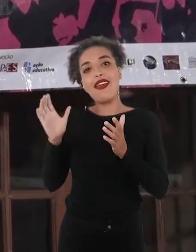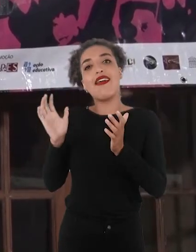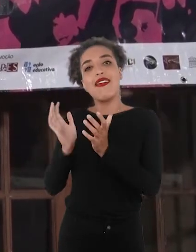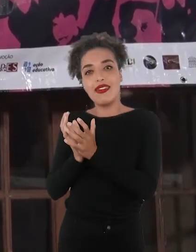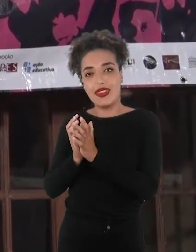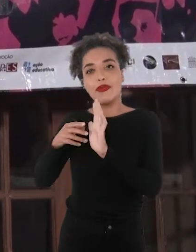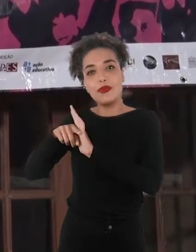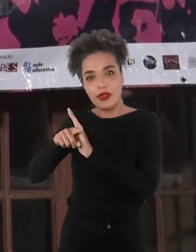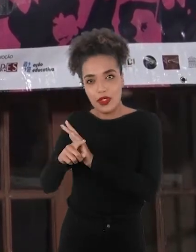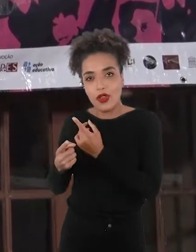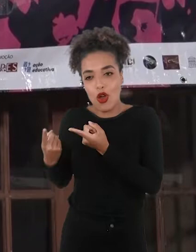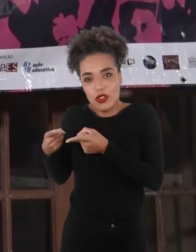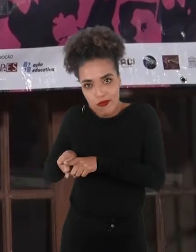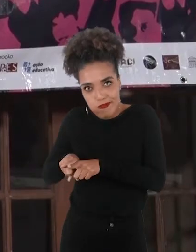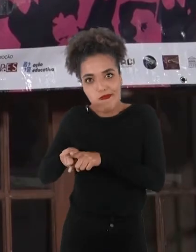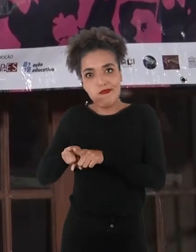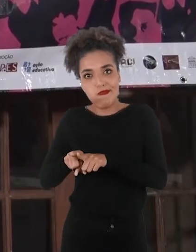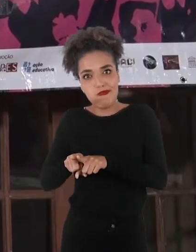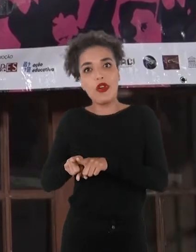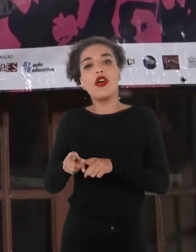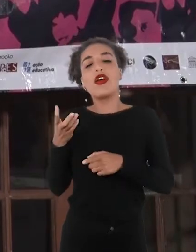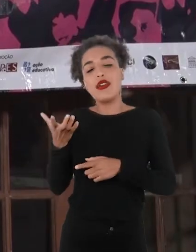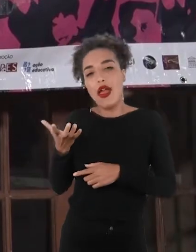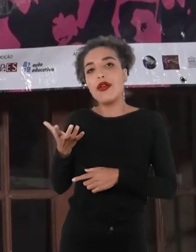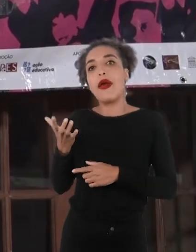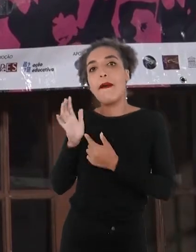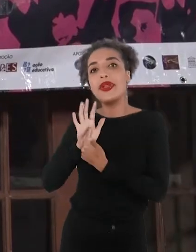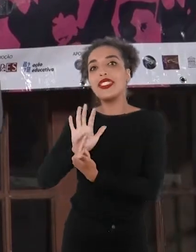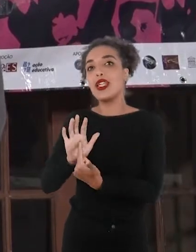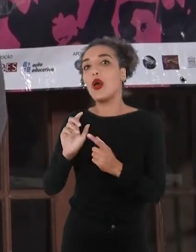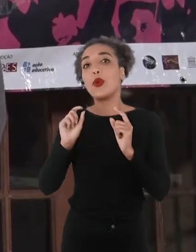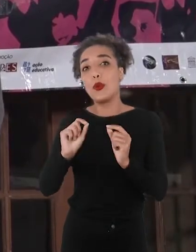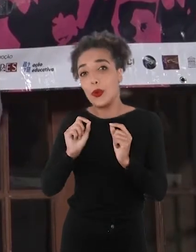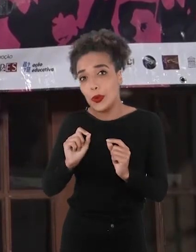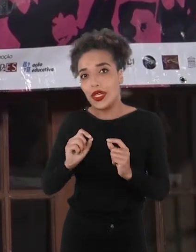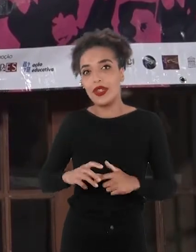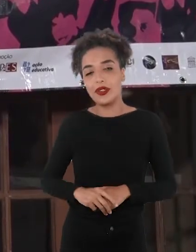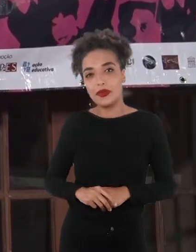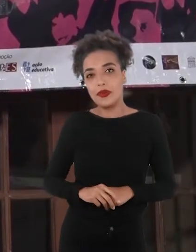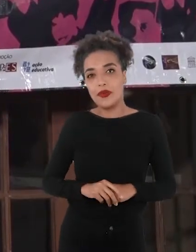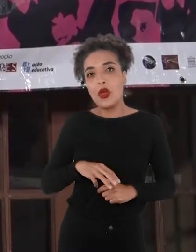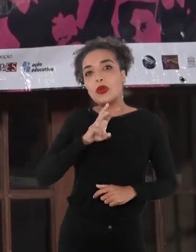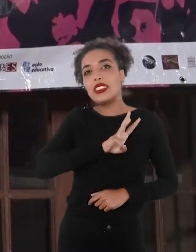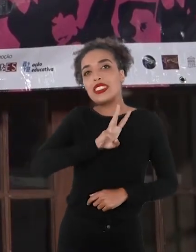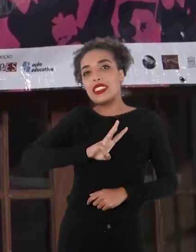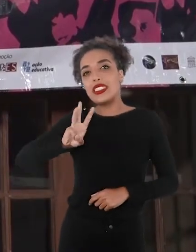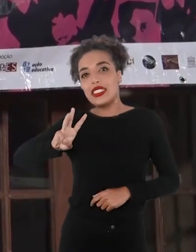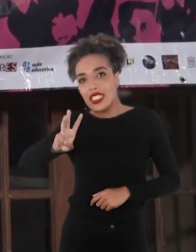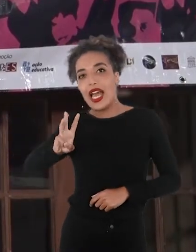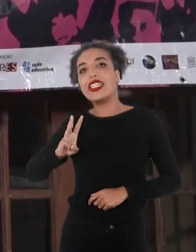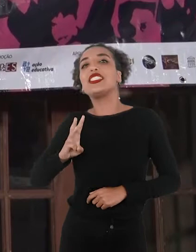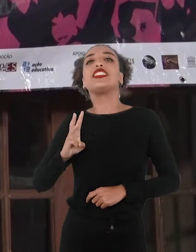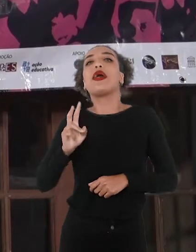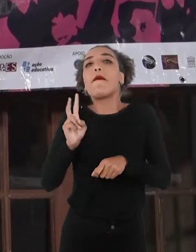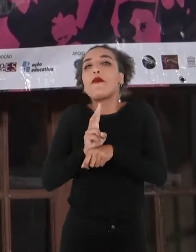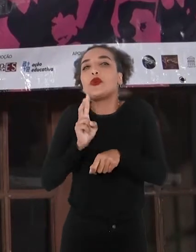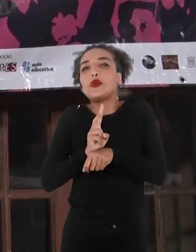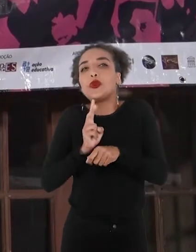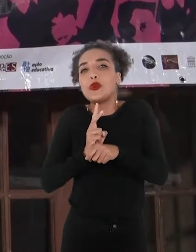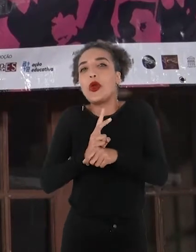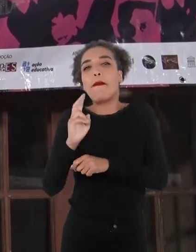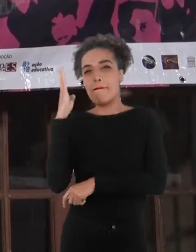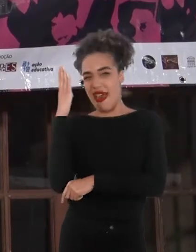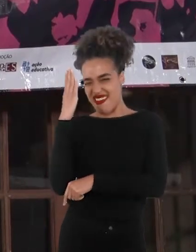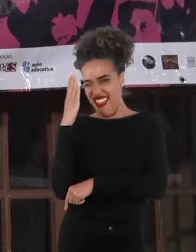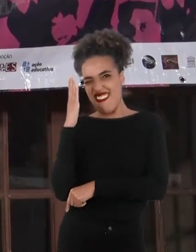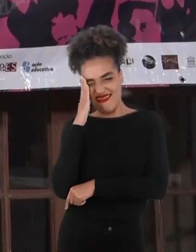pesquisadores, parceiros. A gente queria apresentar o nosso site Tapume. Tapume